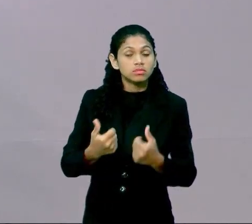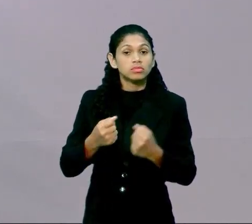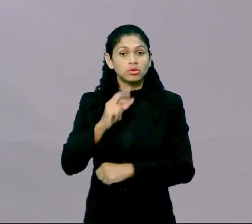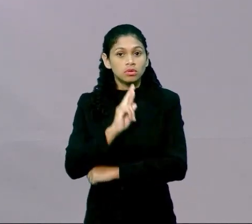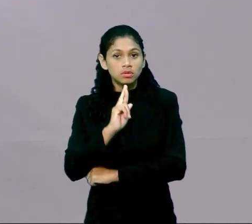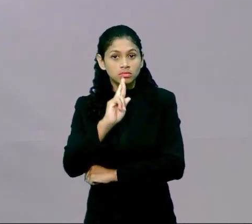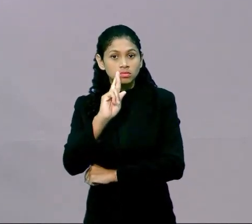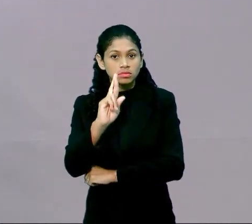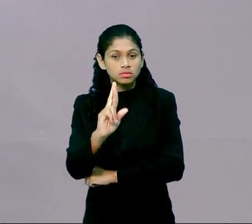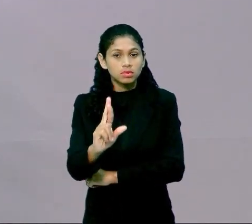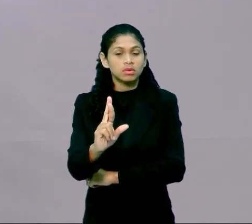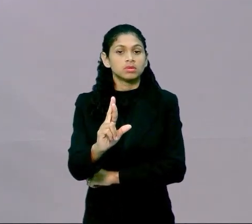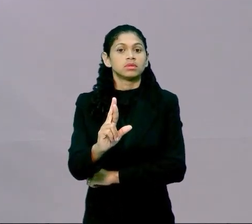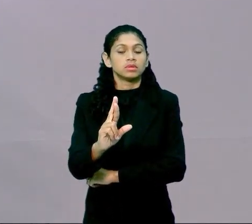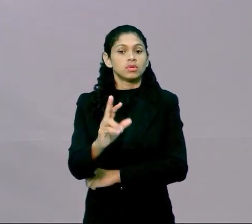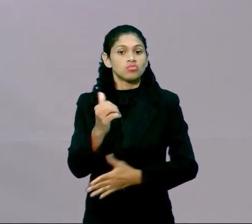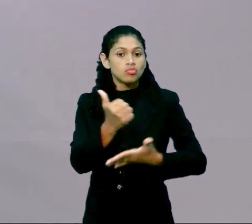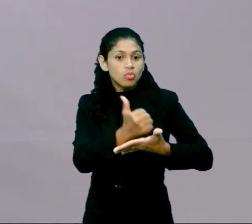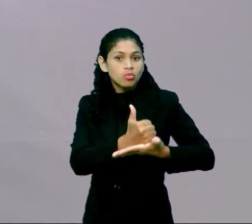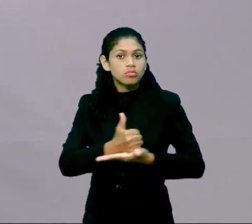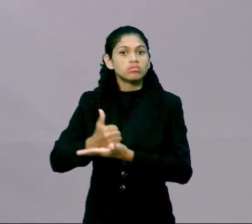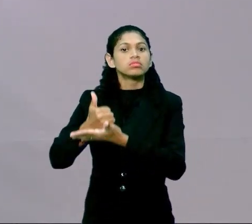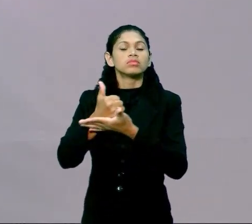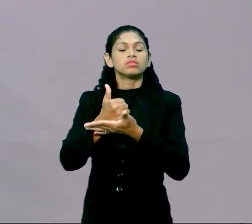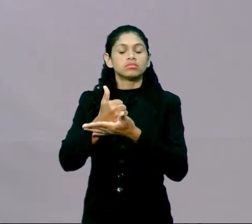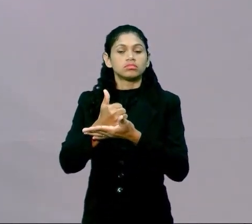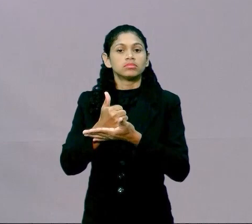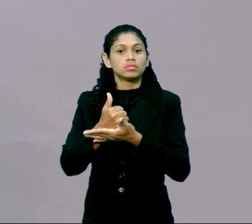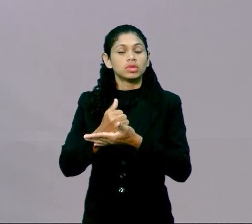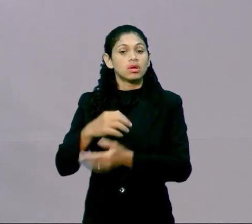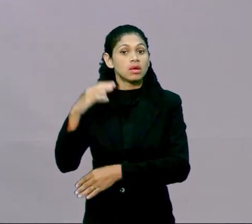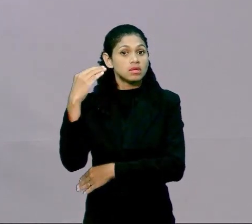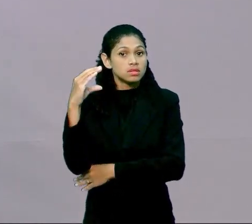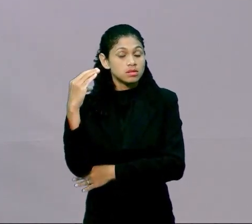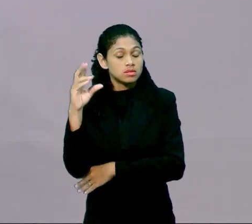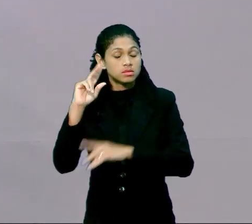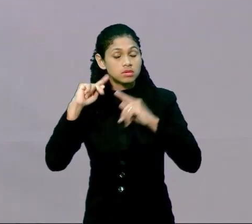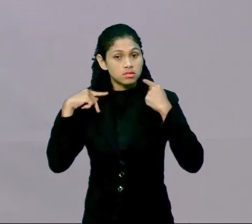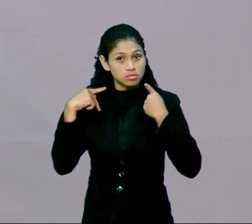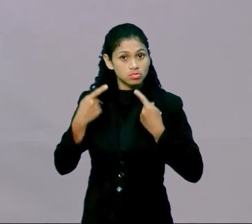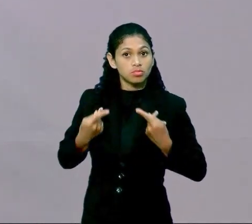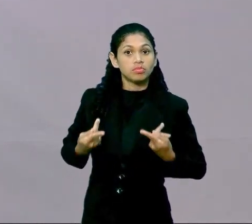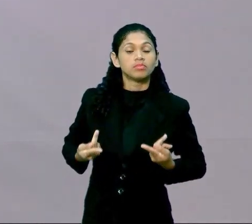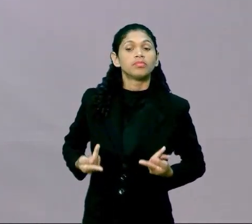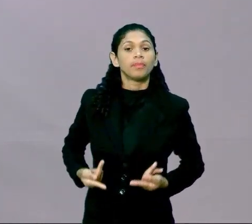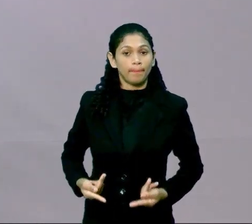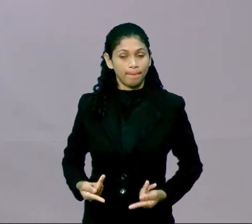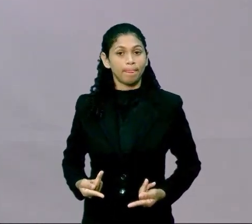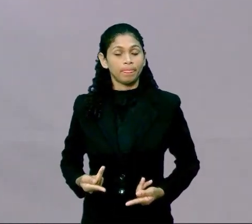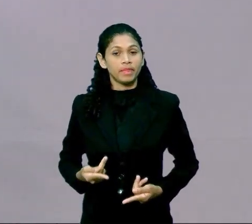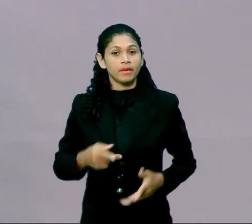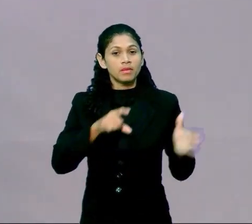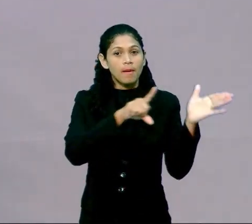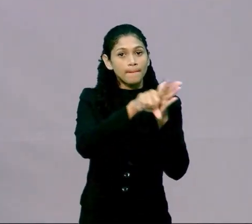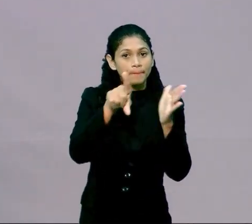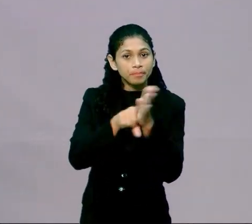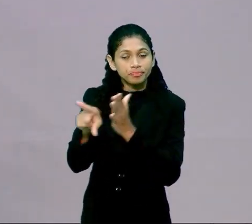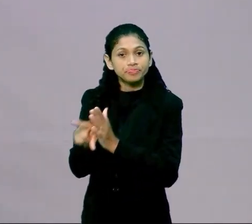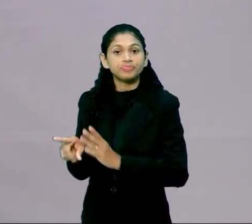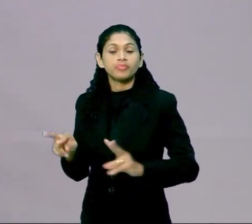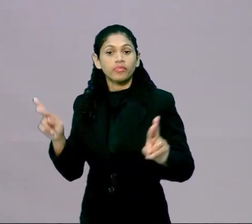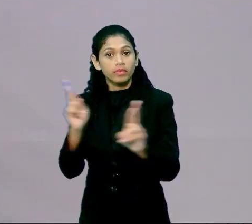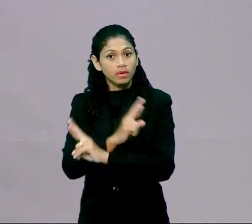maneira qualificada o componente de ciências humanas, todas aquelas questões que estão relacionadas